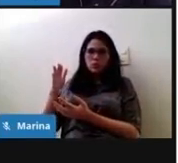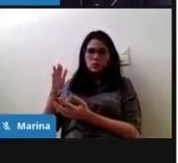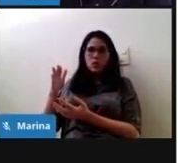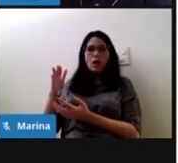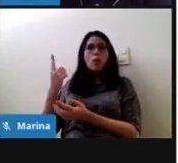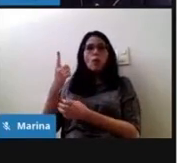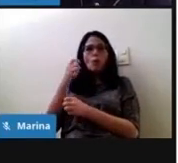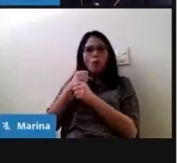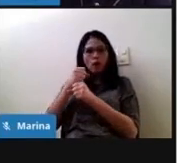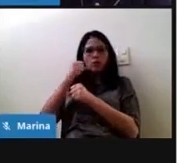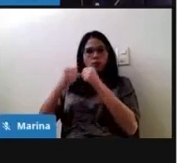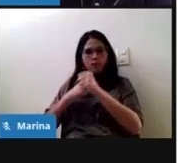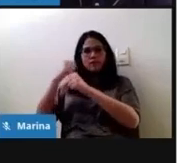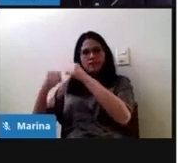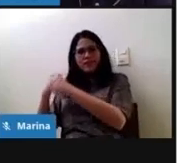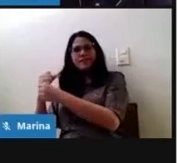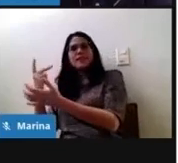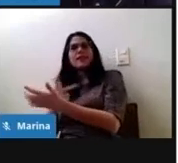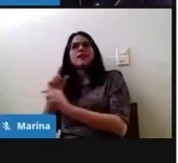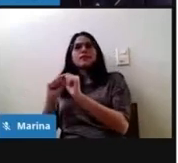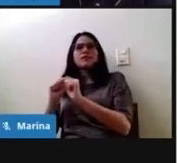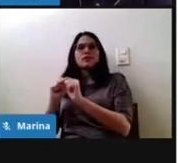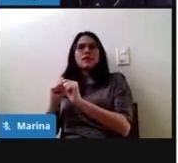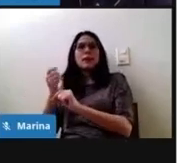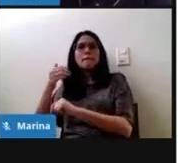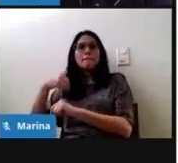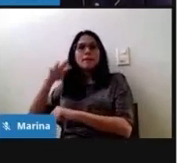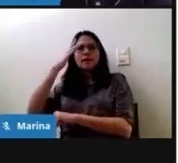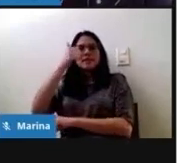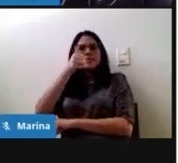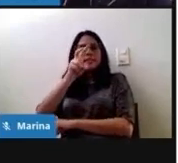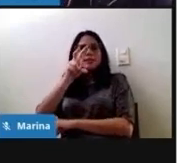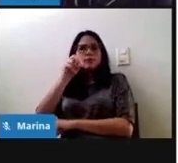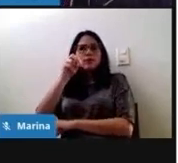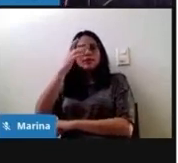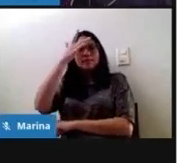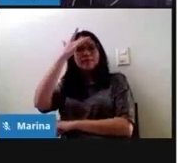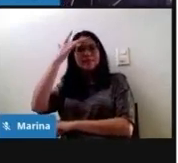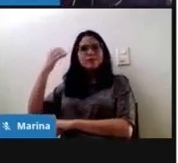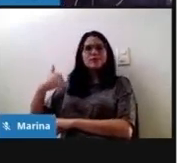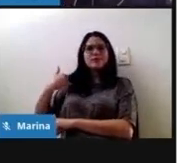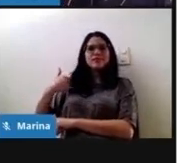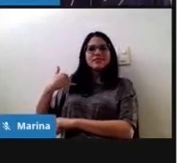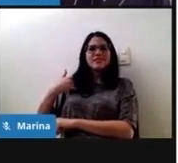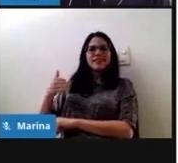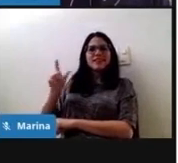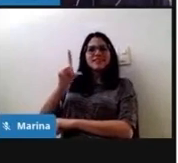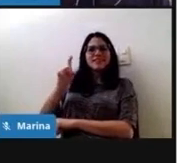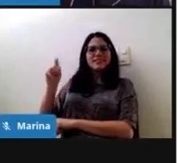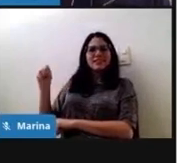novos centenários. Bom, isso é muito bom, a gente realmente observa que